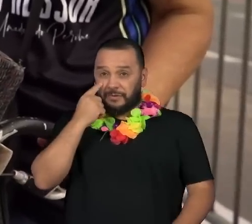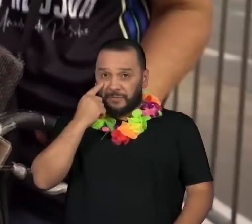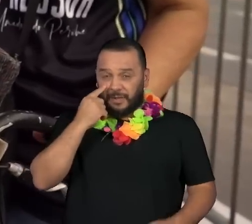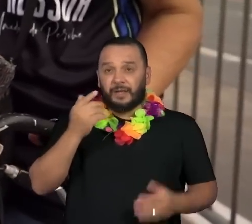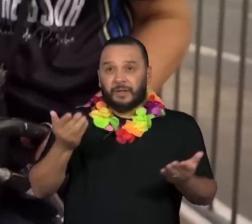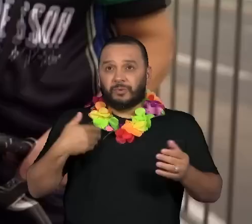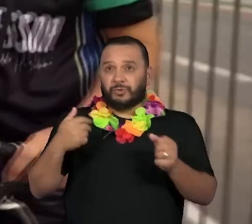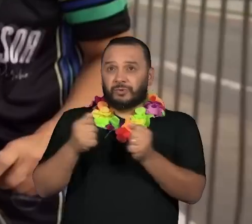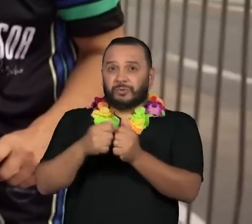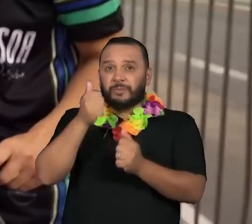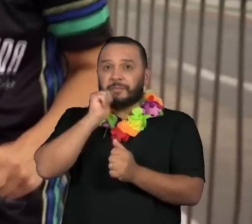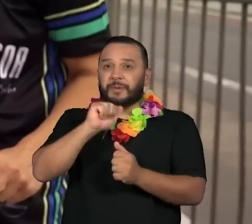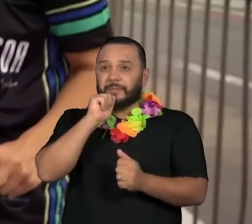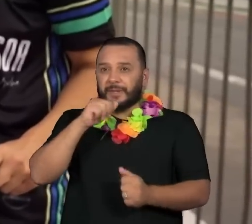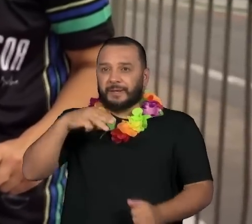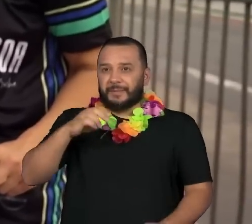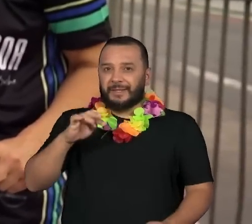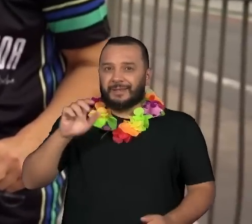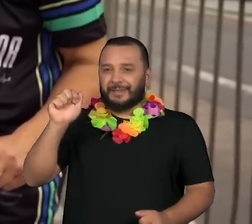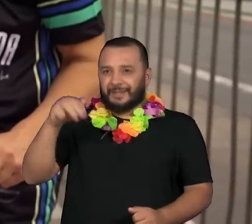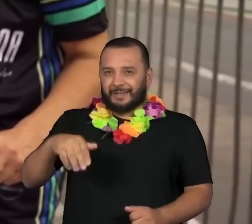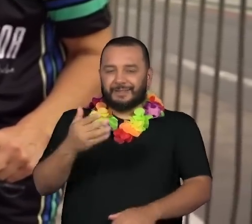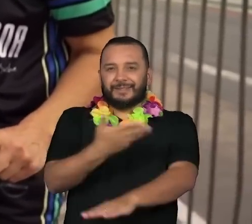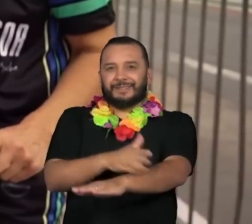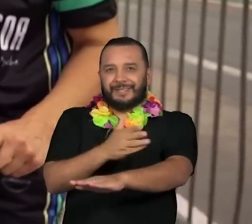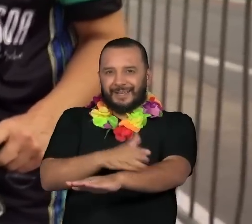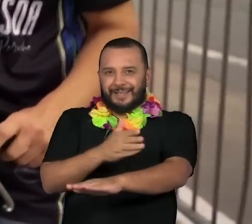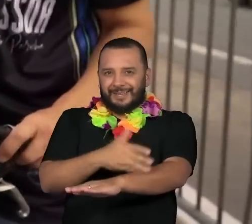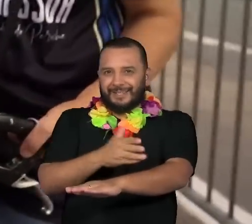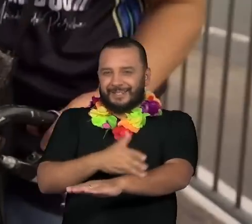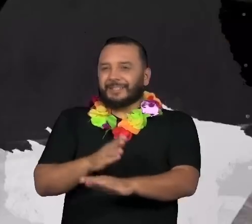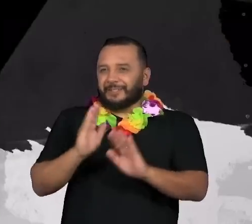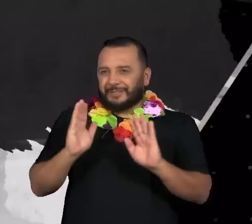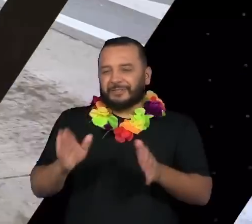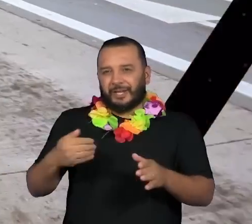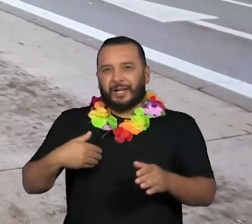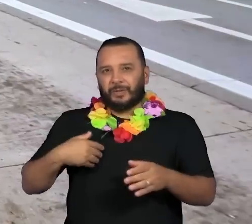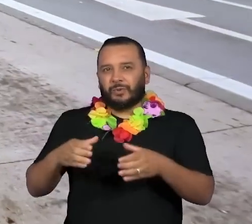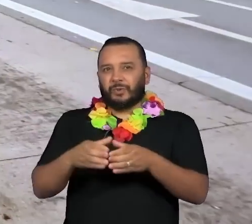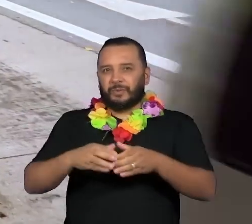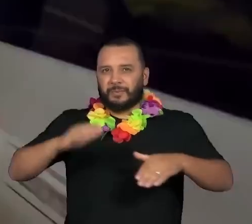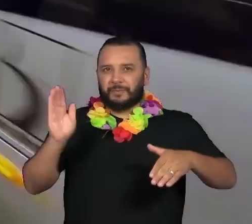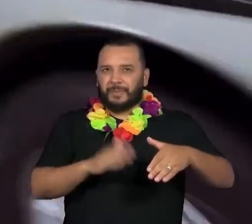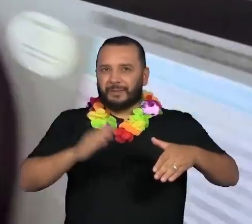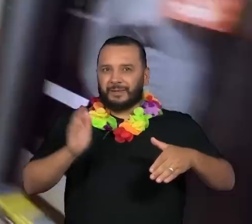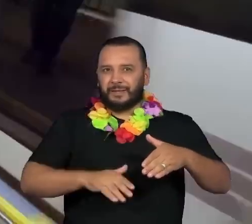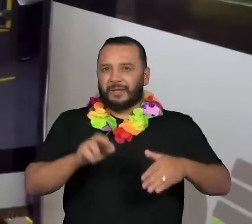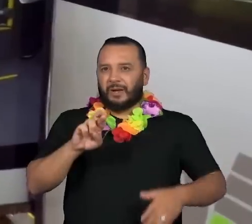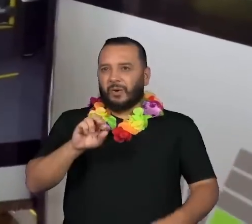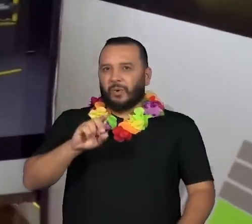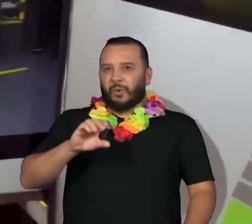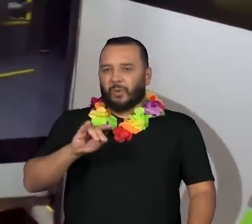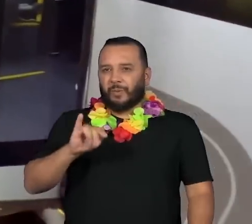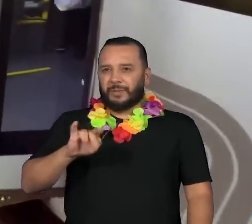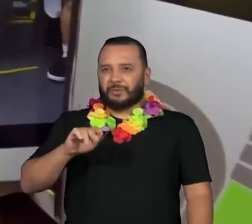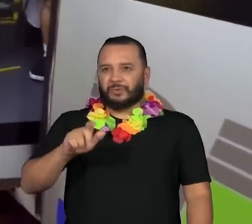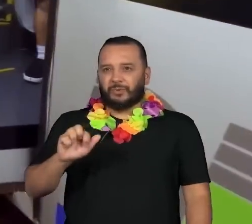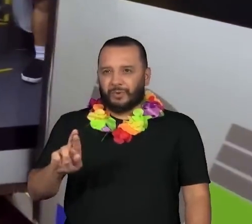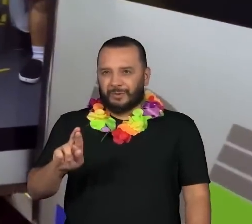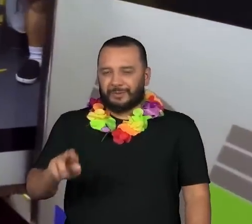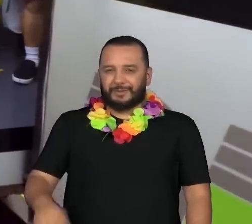com a minha mãe guerreira Miriam ao ensaio da bateria Rolo Compressor. Peruche e essência do meu